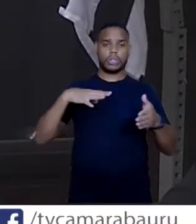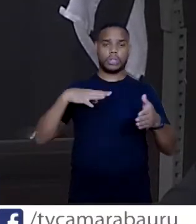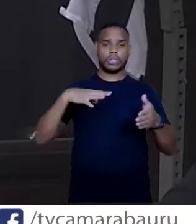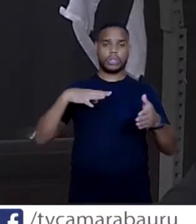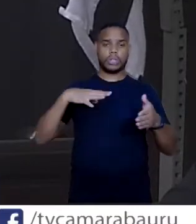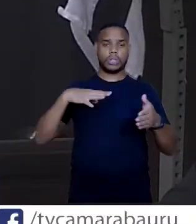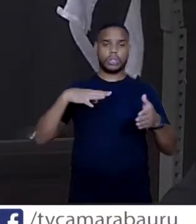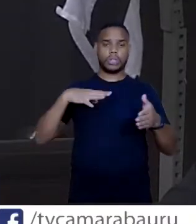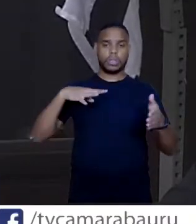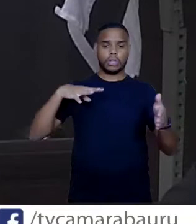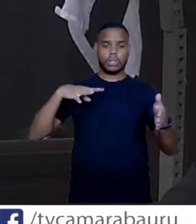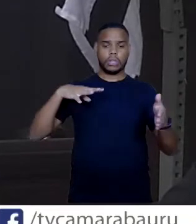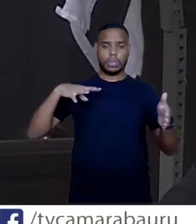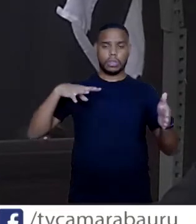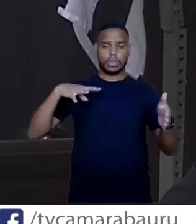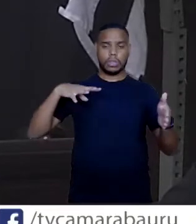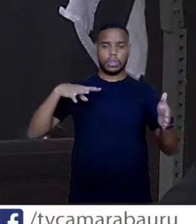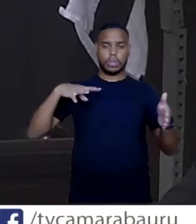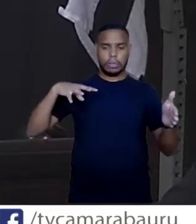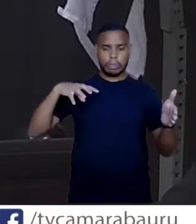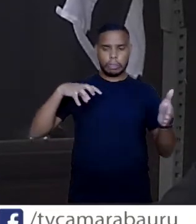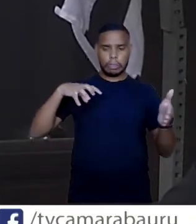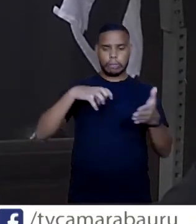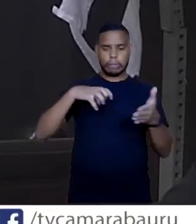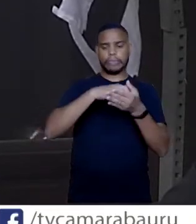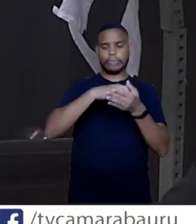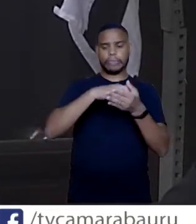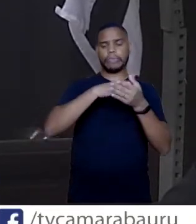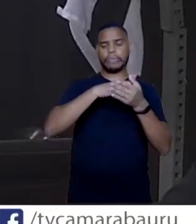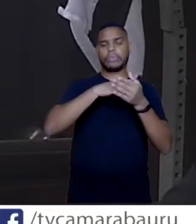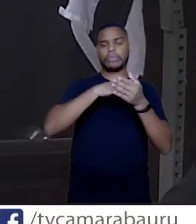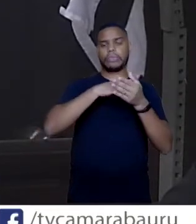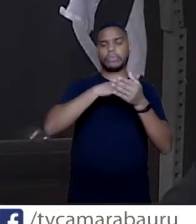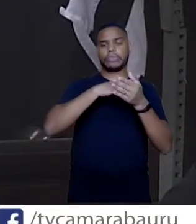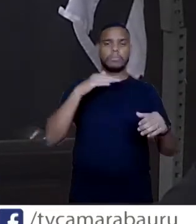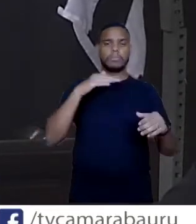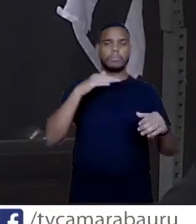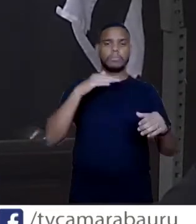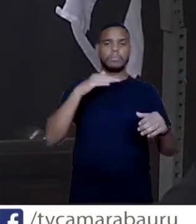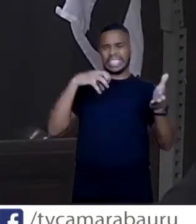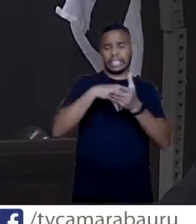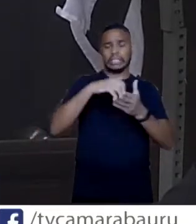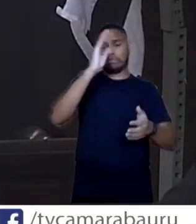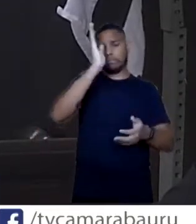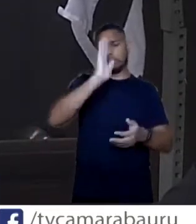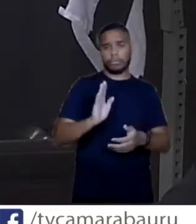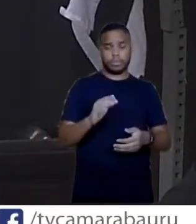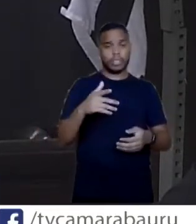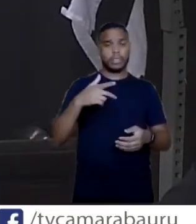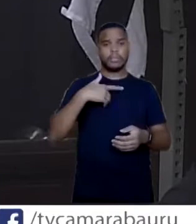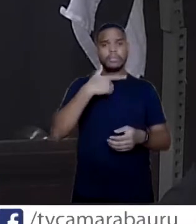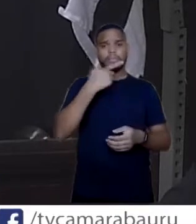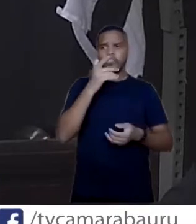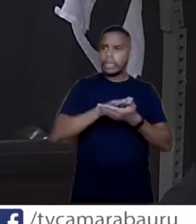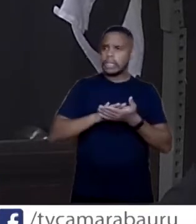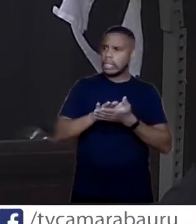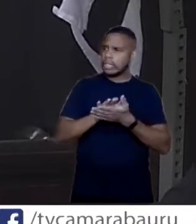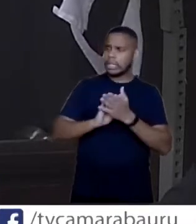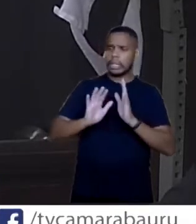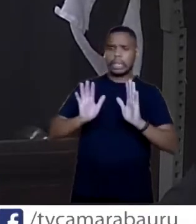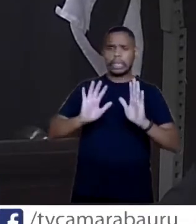de acidentes não se comenta se passa em branco e quando